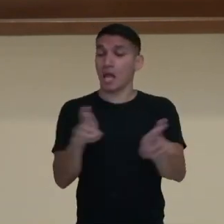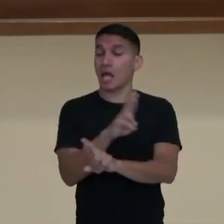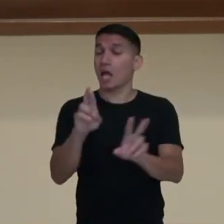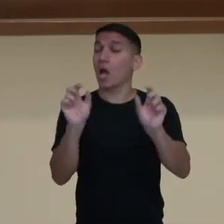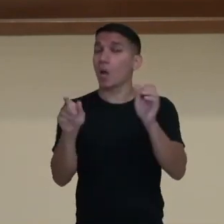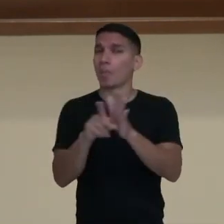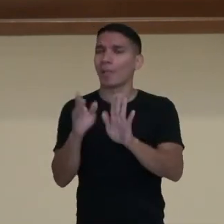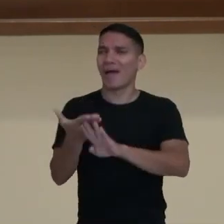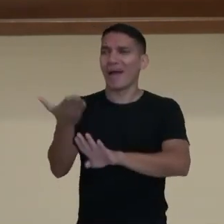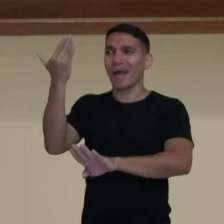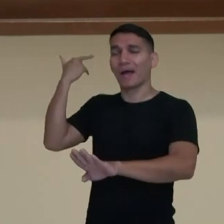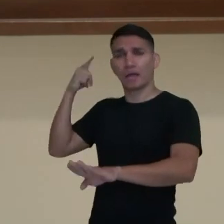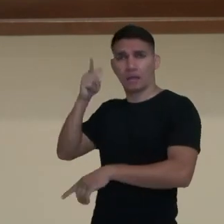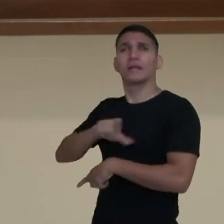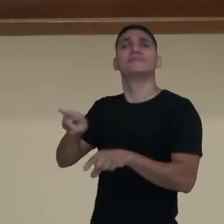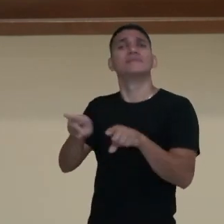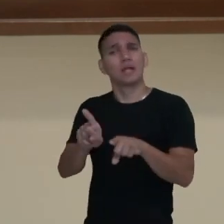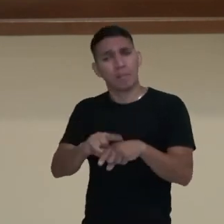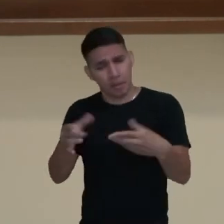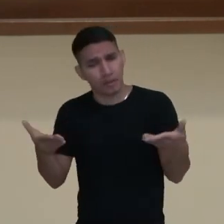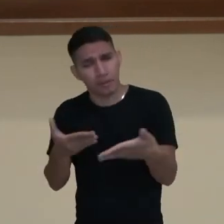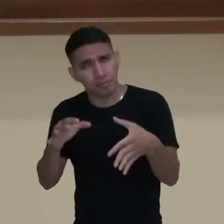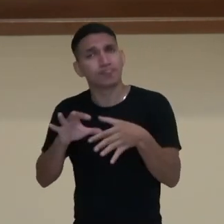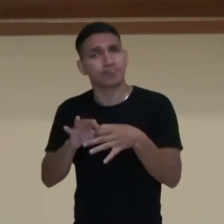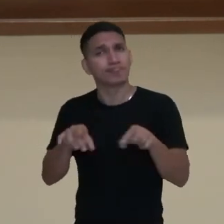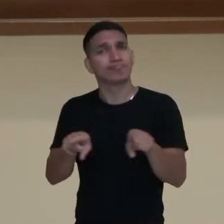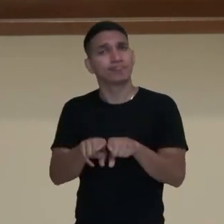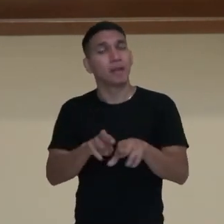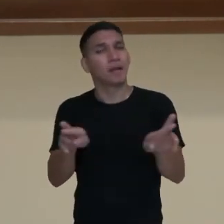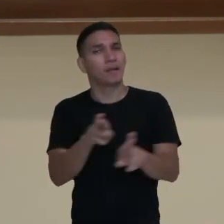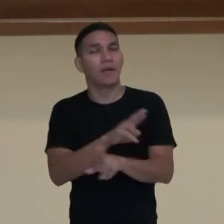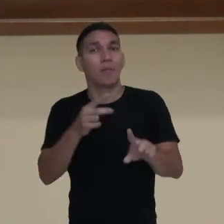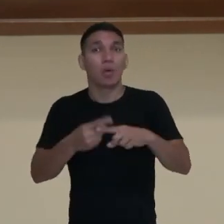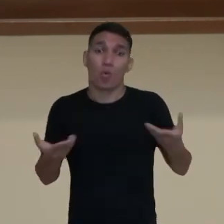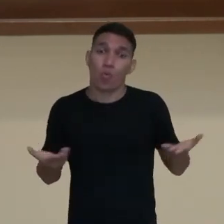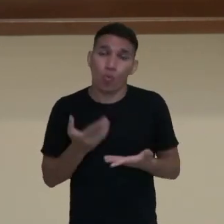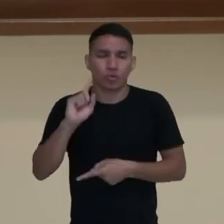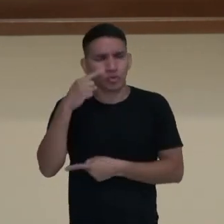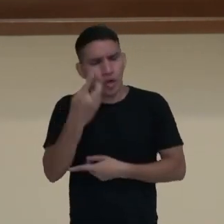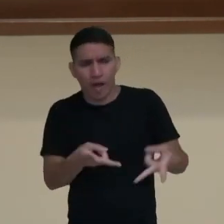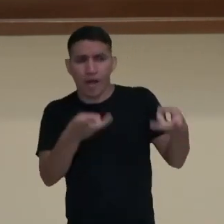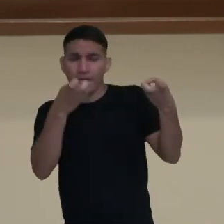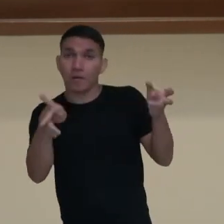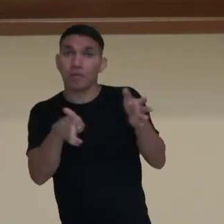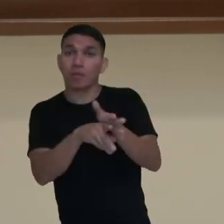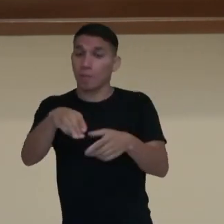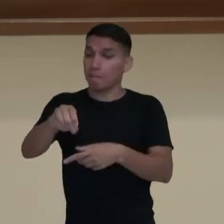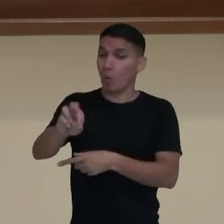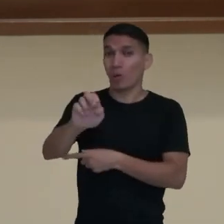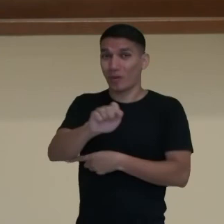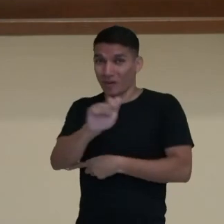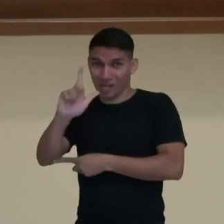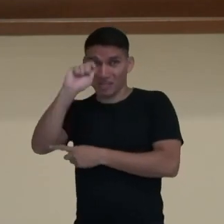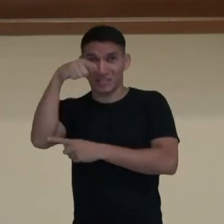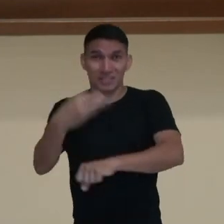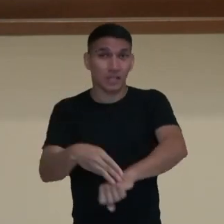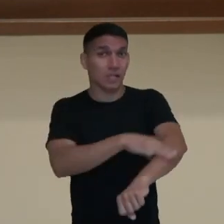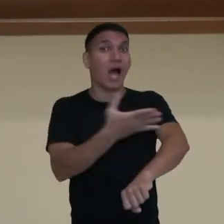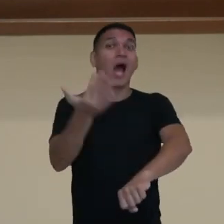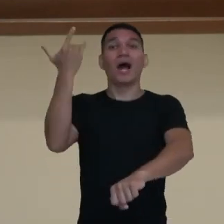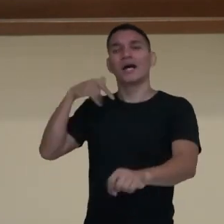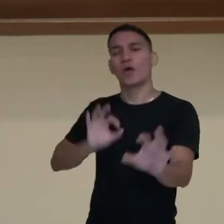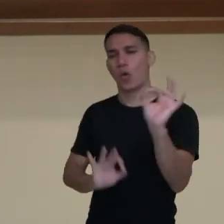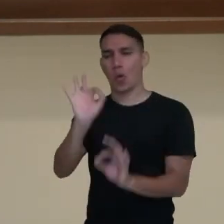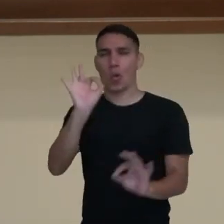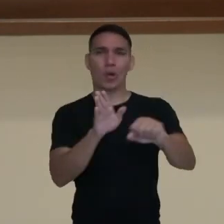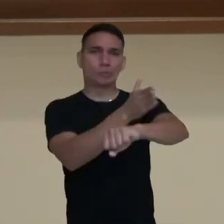com o passado, inclusive com o presente, porque hoje a gente vive uma moral que foi organizada naquela época também, né? A